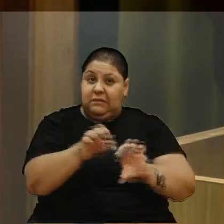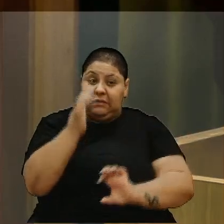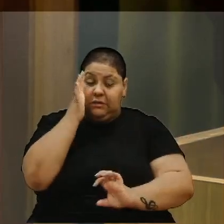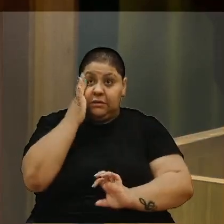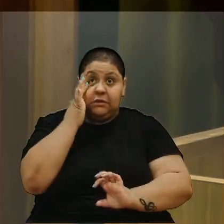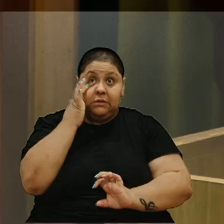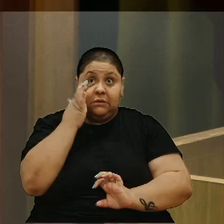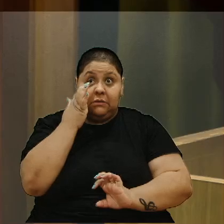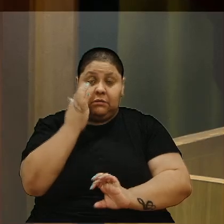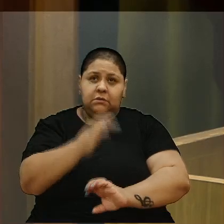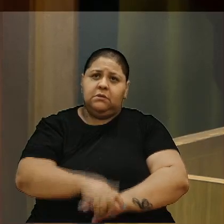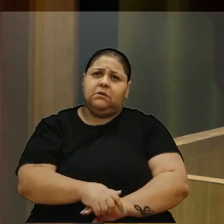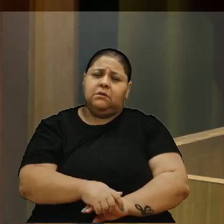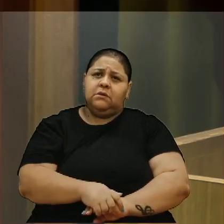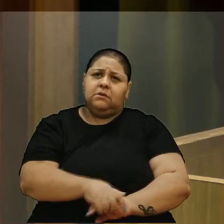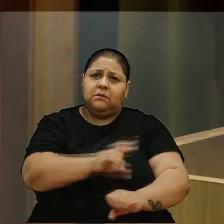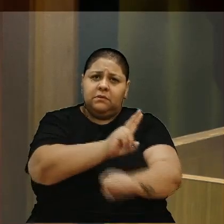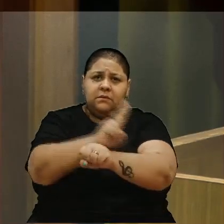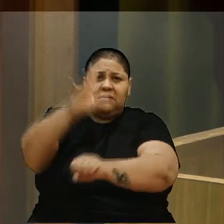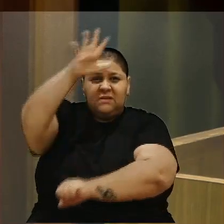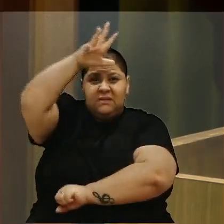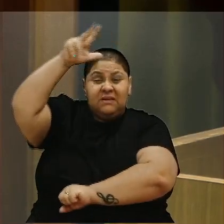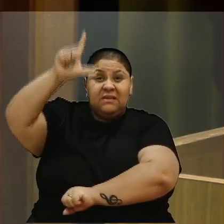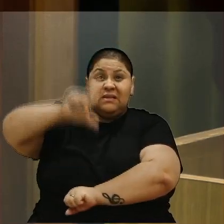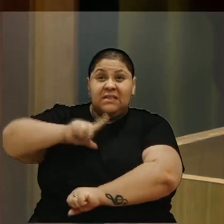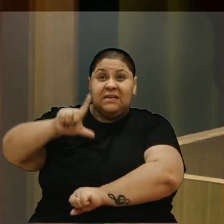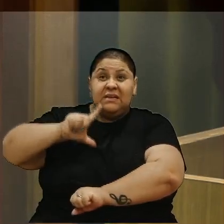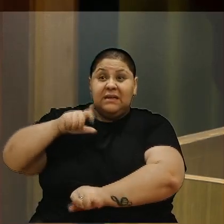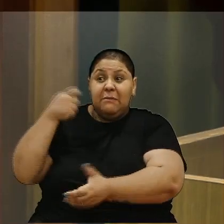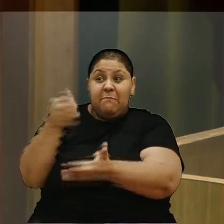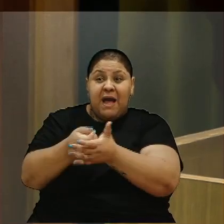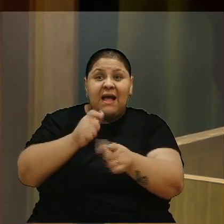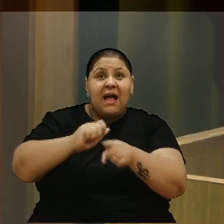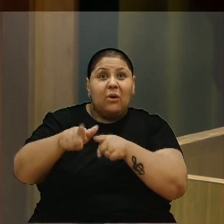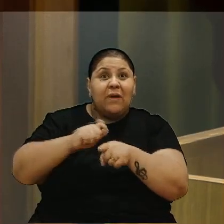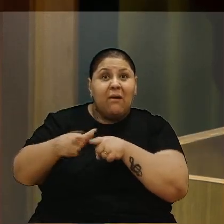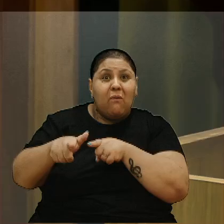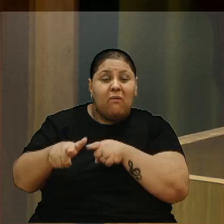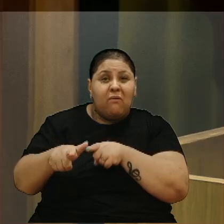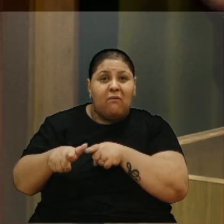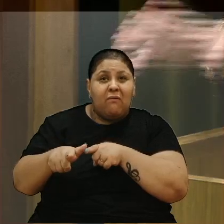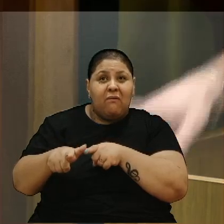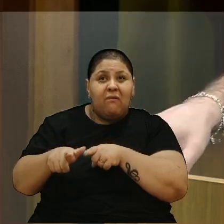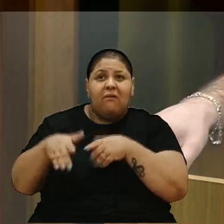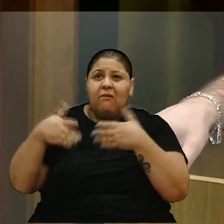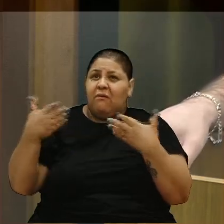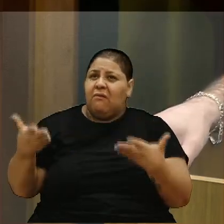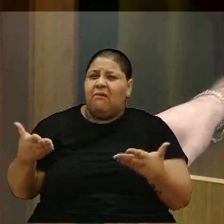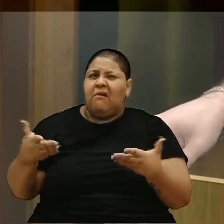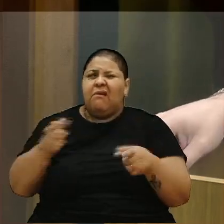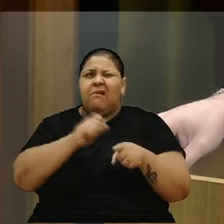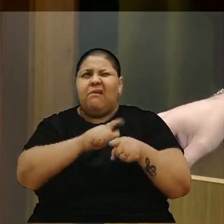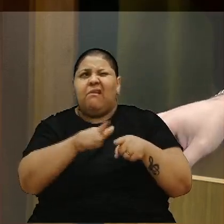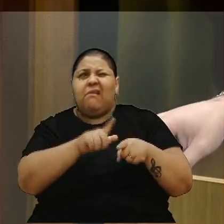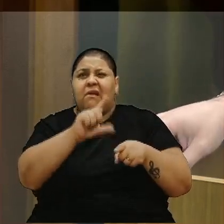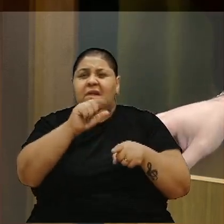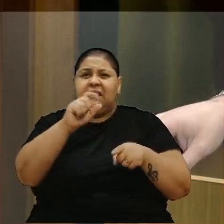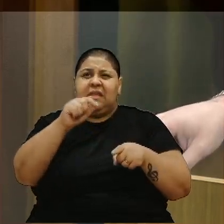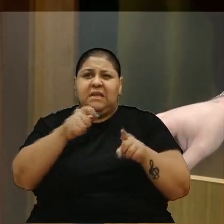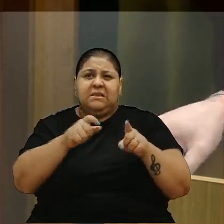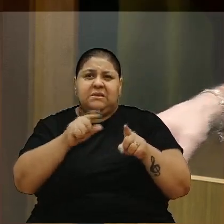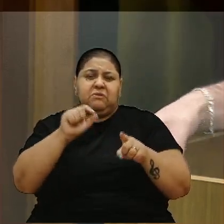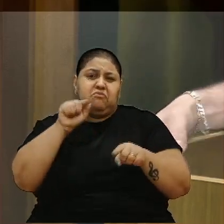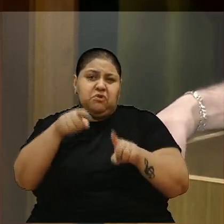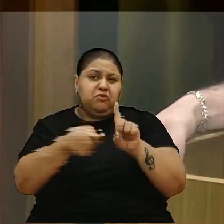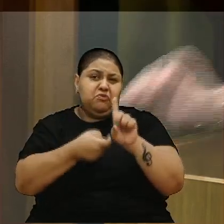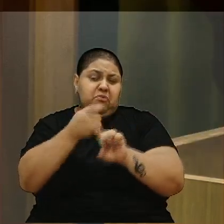da péssima estrutura que a Guarda Municipal tem e ainda paga aluguel. Então vamos jogar aí o aluguel 10 mil por mês, 10